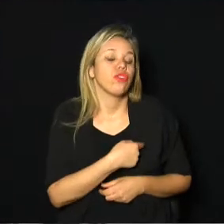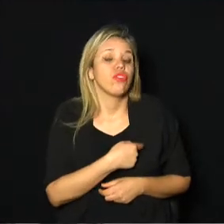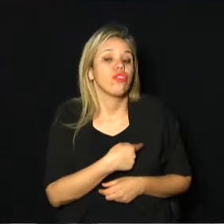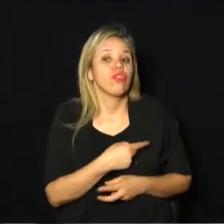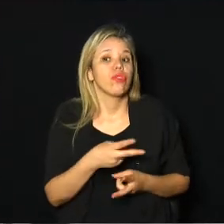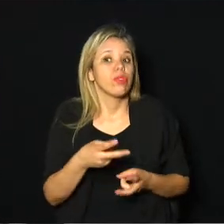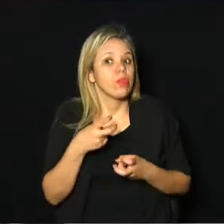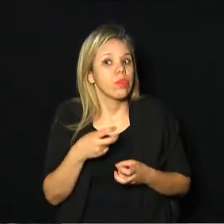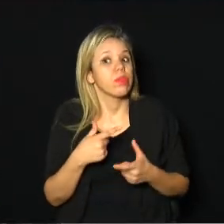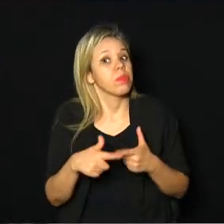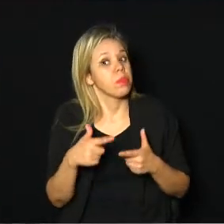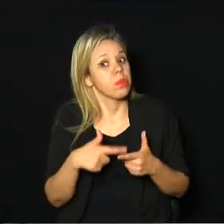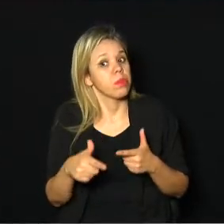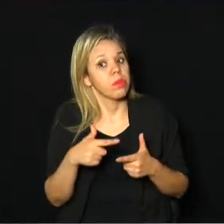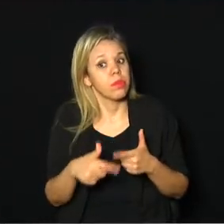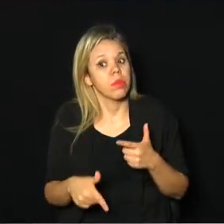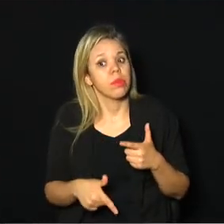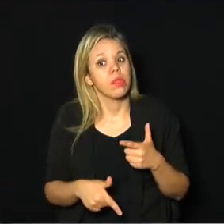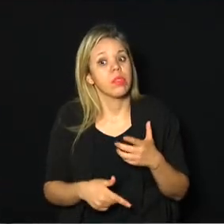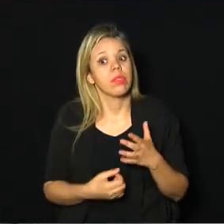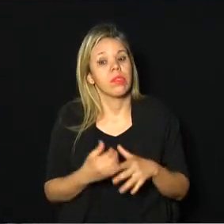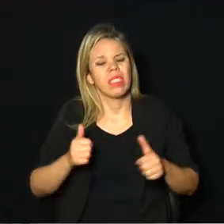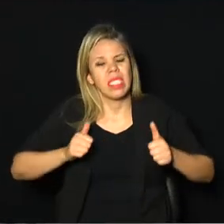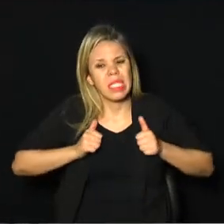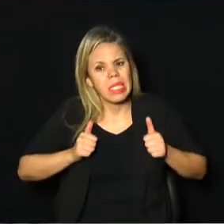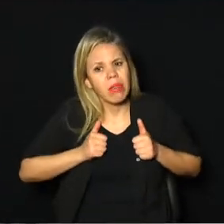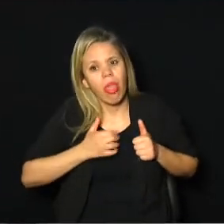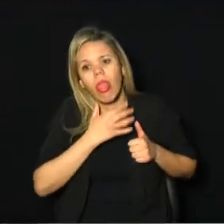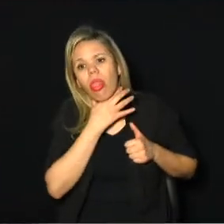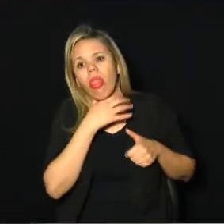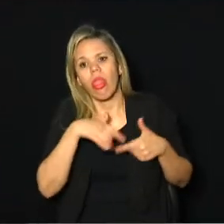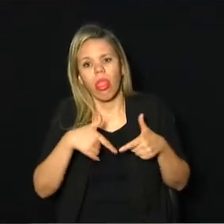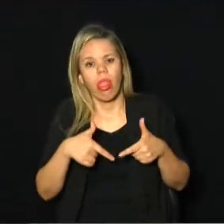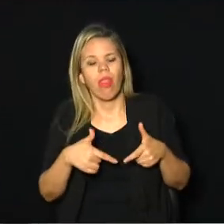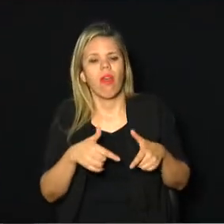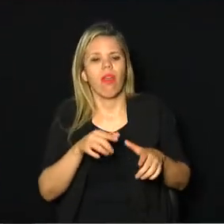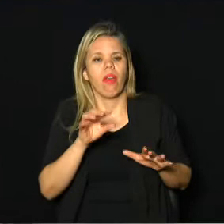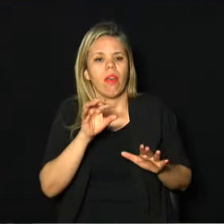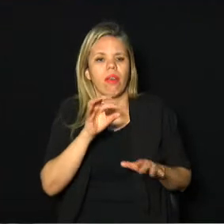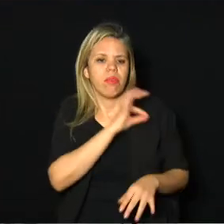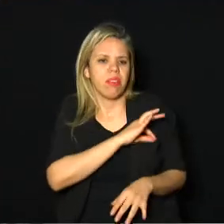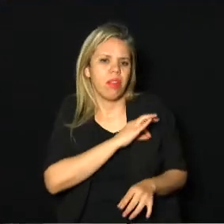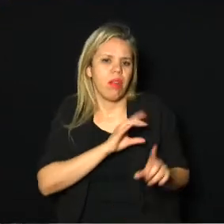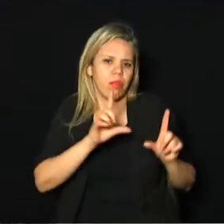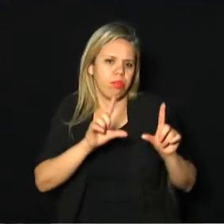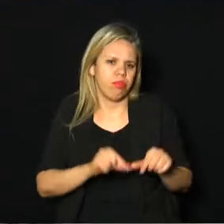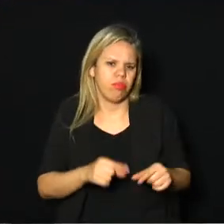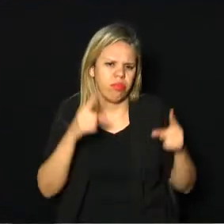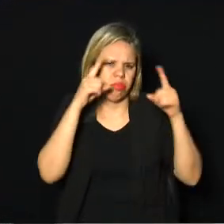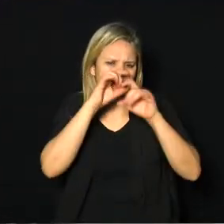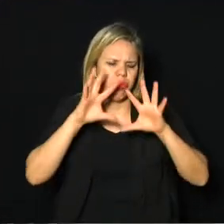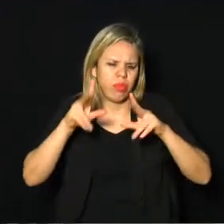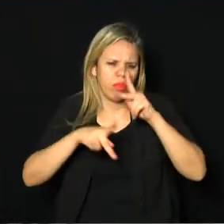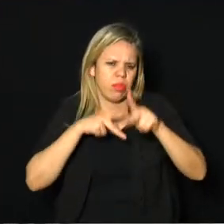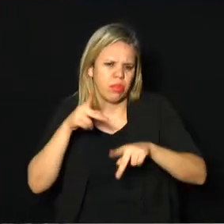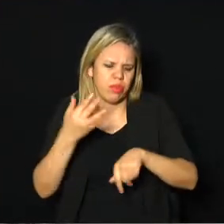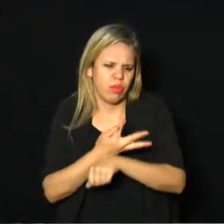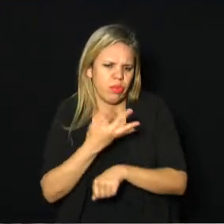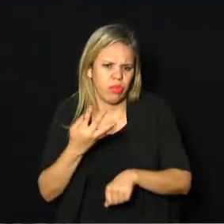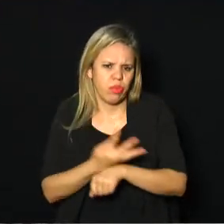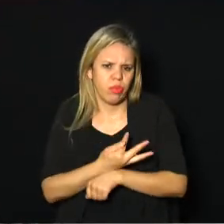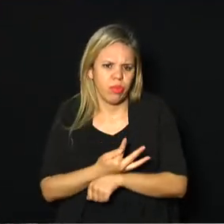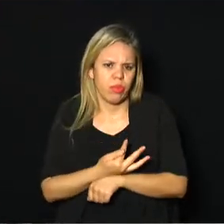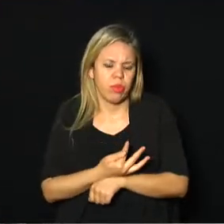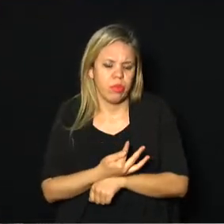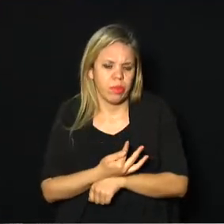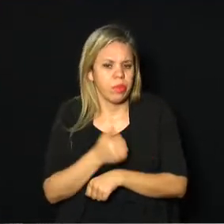essa situação, né, de desemprego, de queda na renda, e a gente sabe que a situação está difícil para todo mundo, mas, sobretudo,